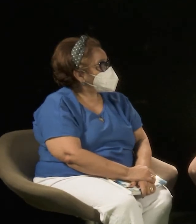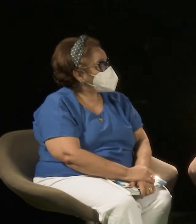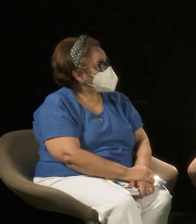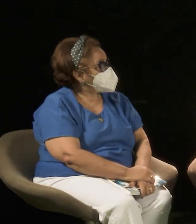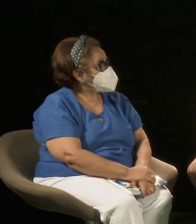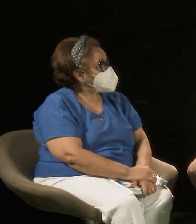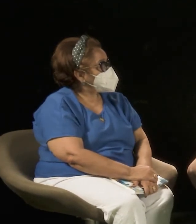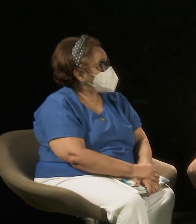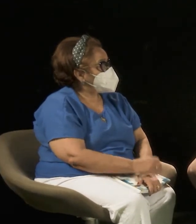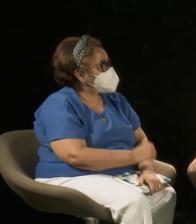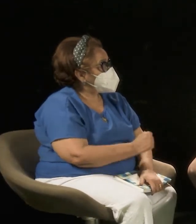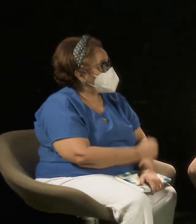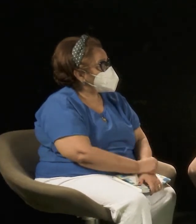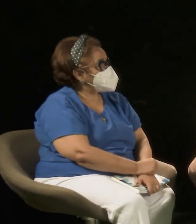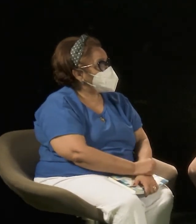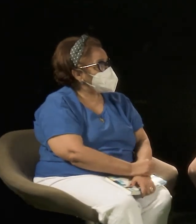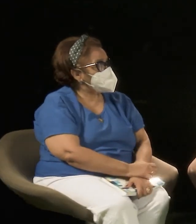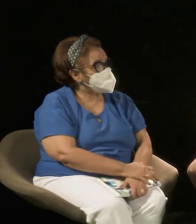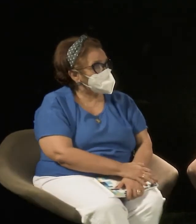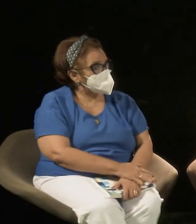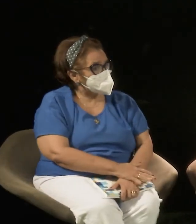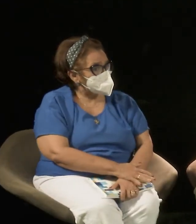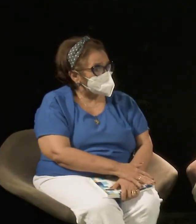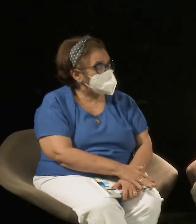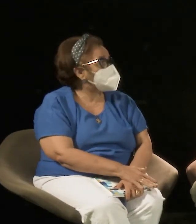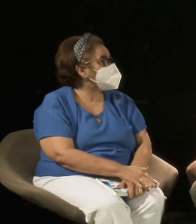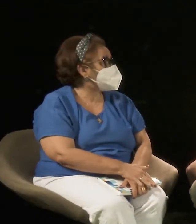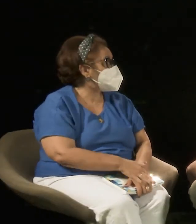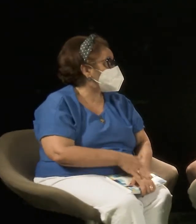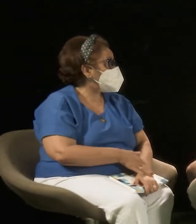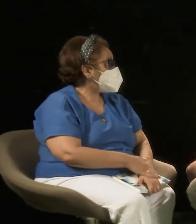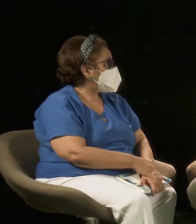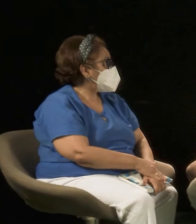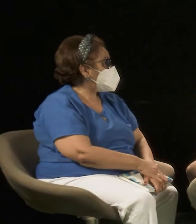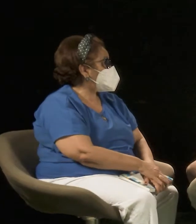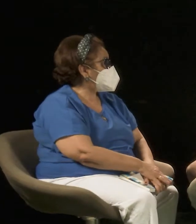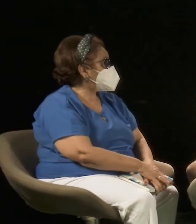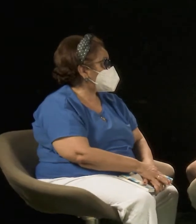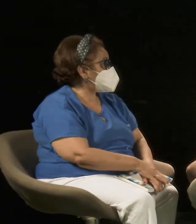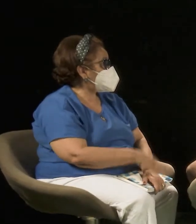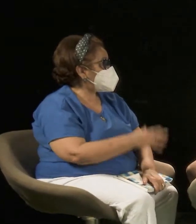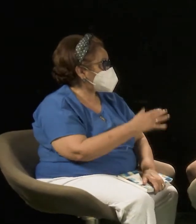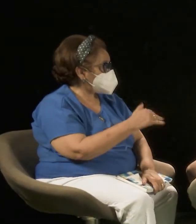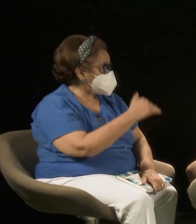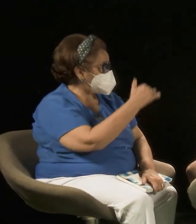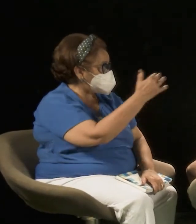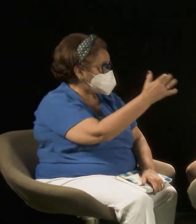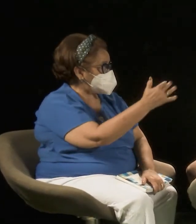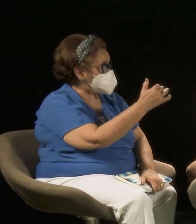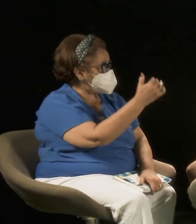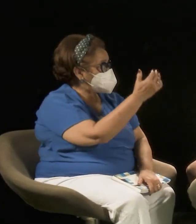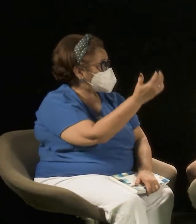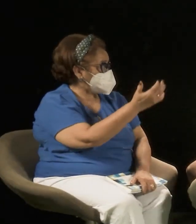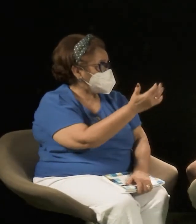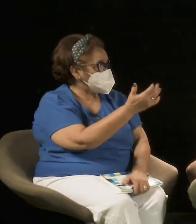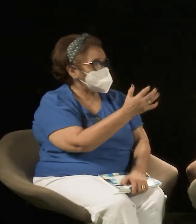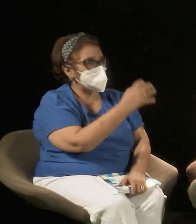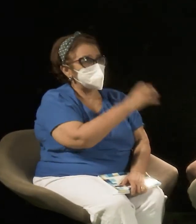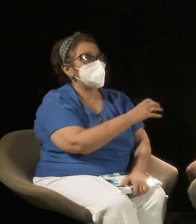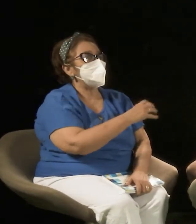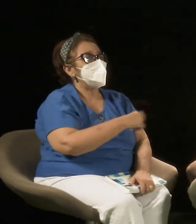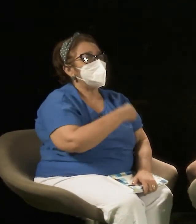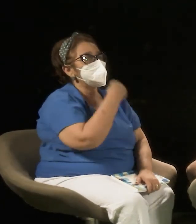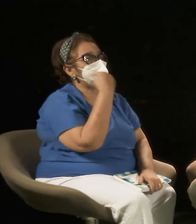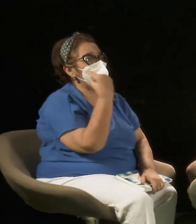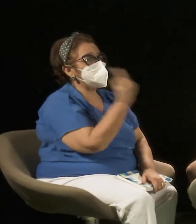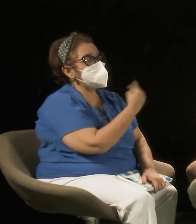de apoio? Às vezes eu vejo um certo comodismo e sempre passando o problema para outro. Por